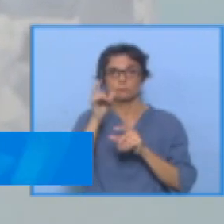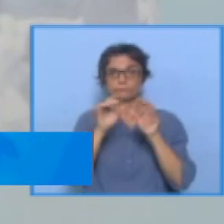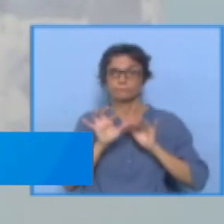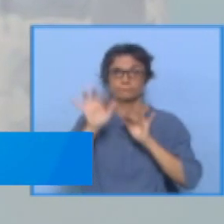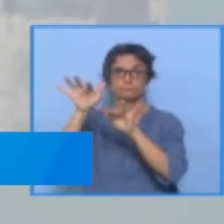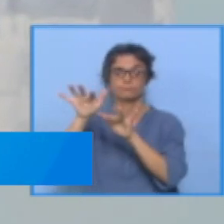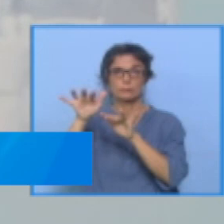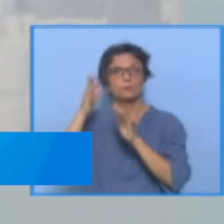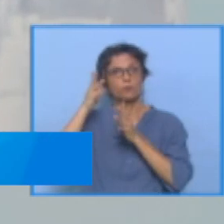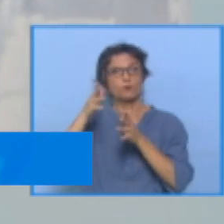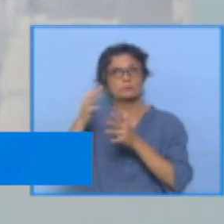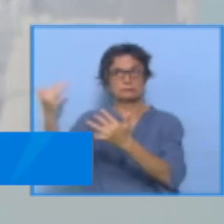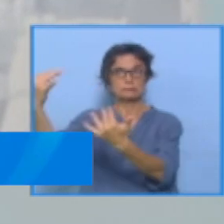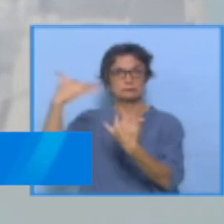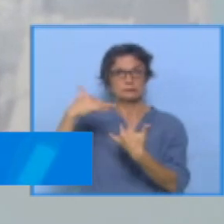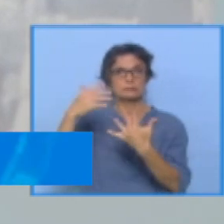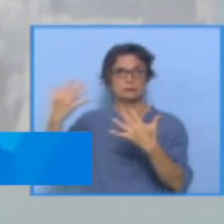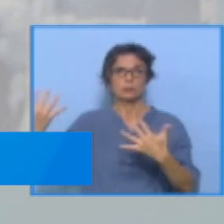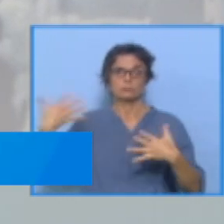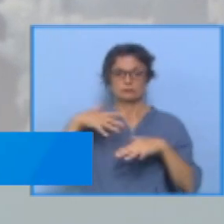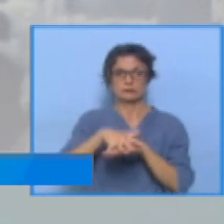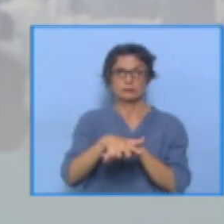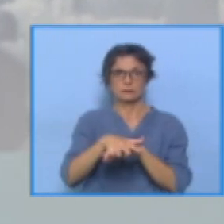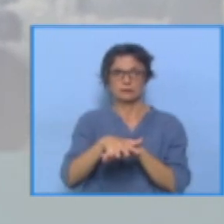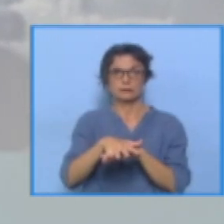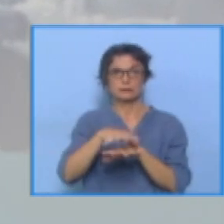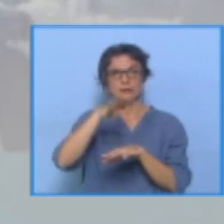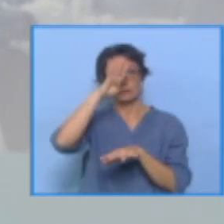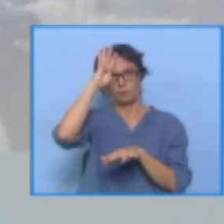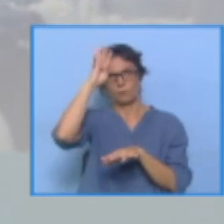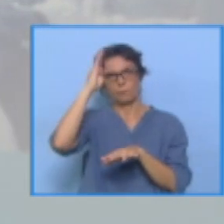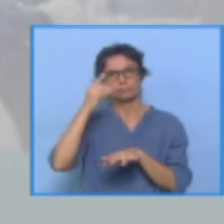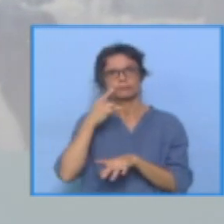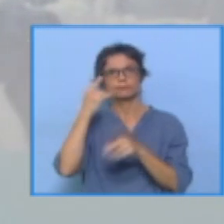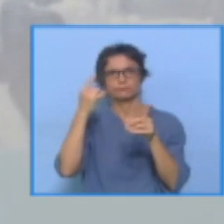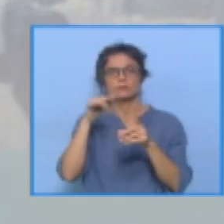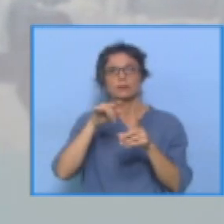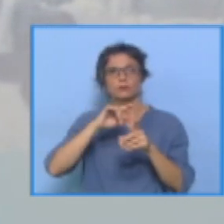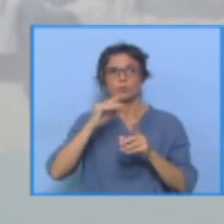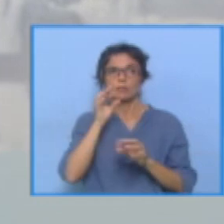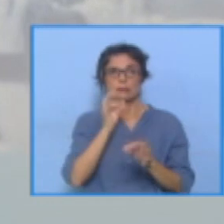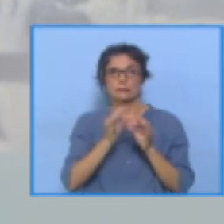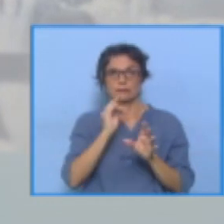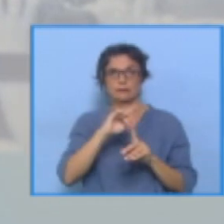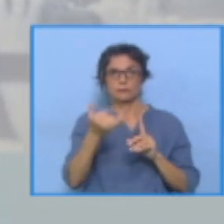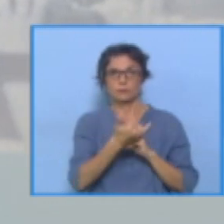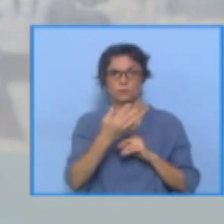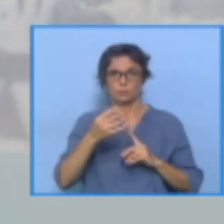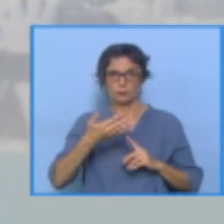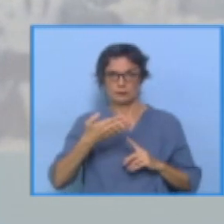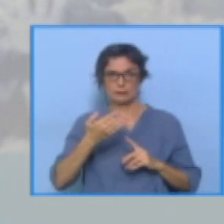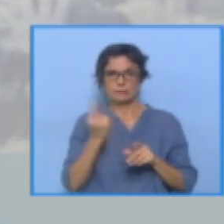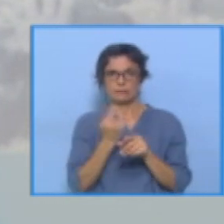focada no acolhimento e na integração, foi lançada pelo Papa Francisco e, portanto, nós desde setembro de 2017 temos vindo a desenvolver algumas